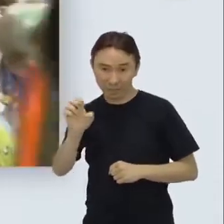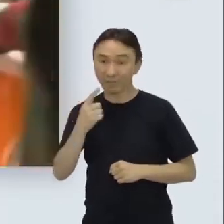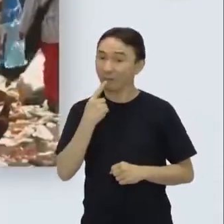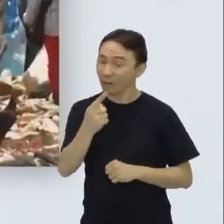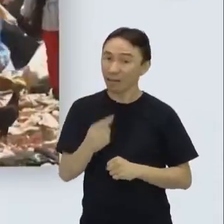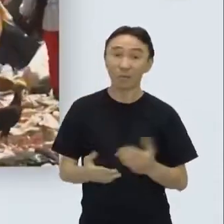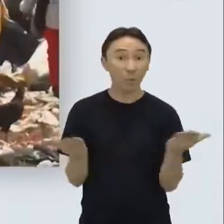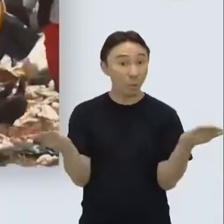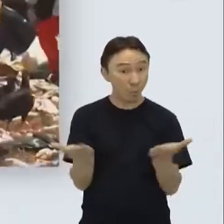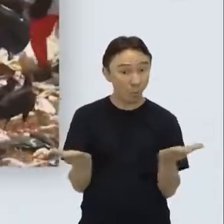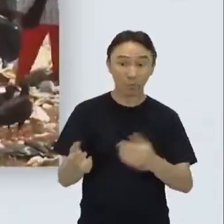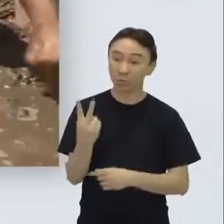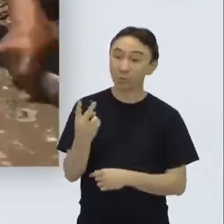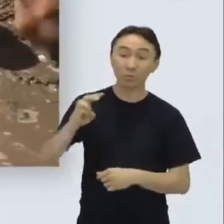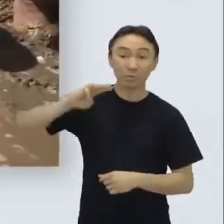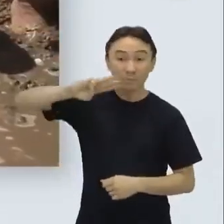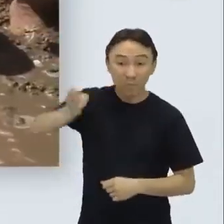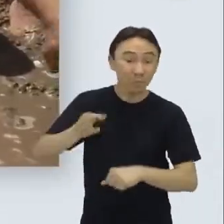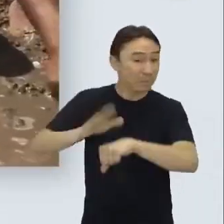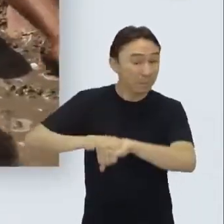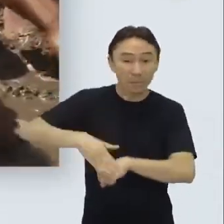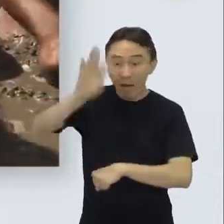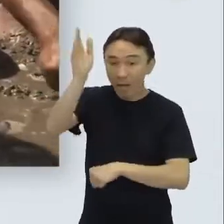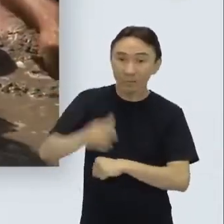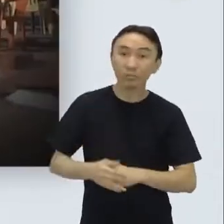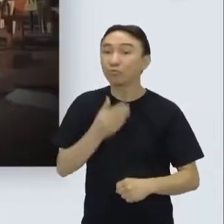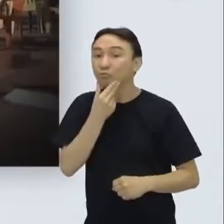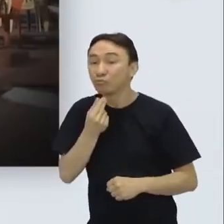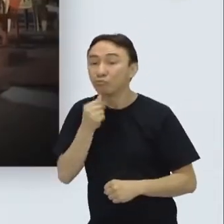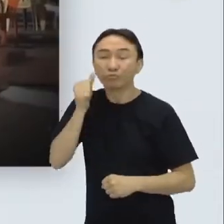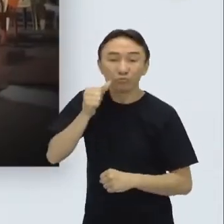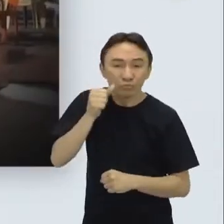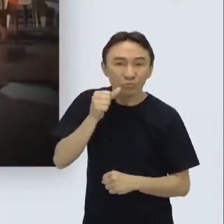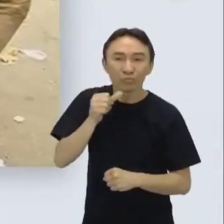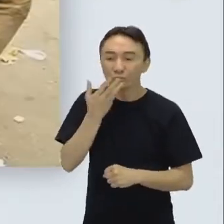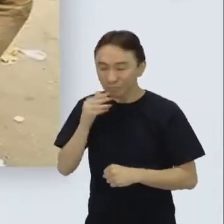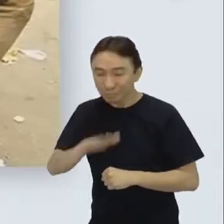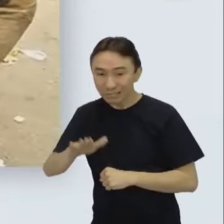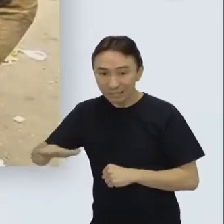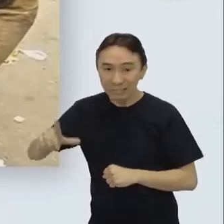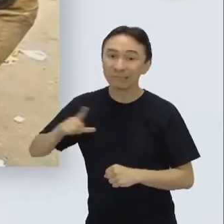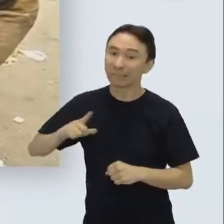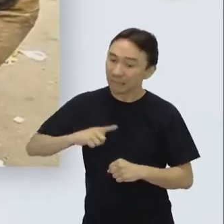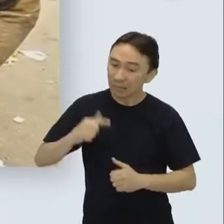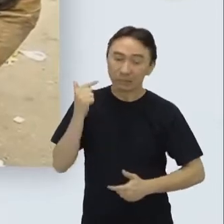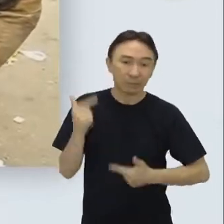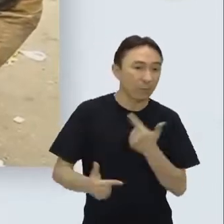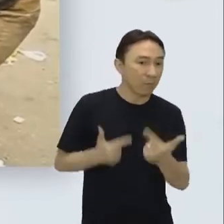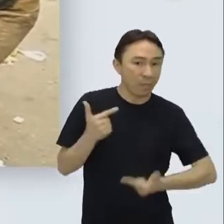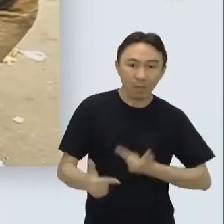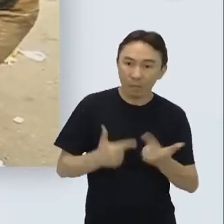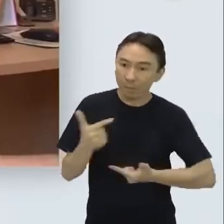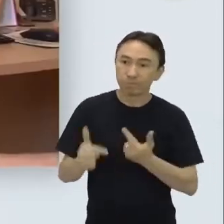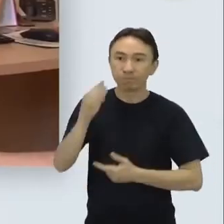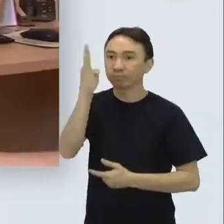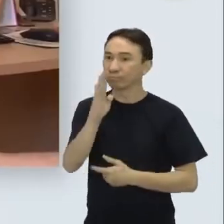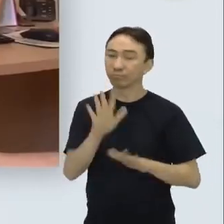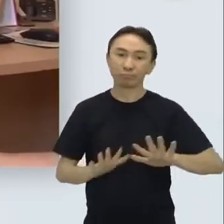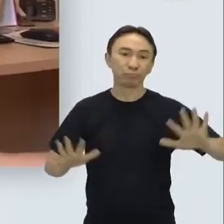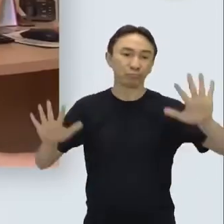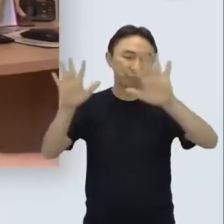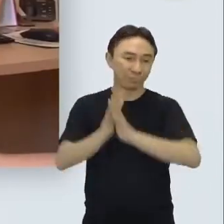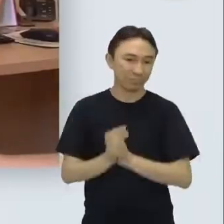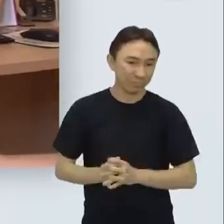mais de 2 milhões de meninos e meninas sejam vítimas da exploração do trabalho em todo o país. O